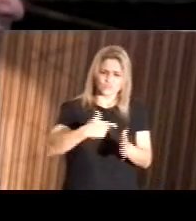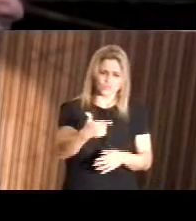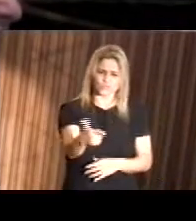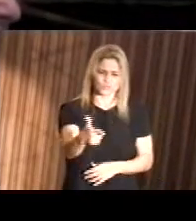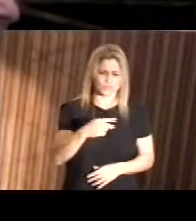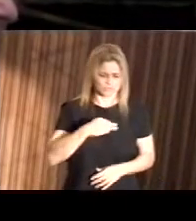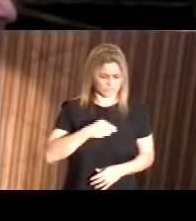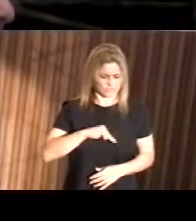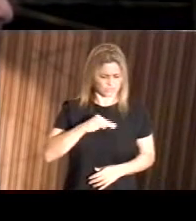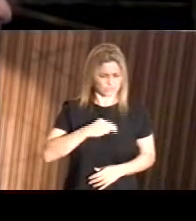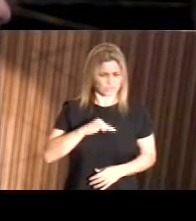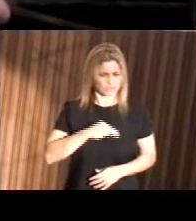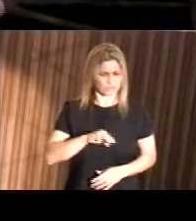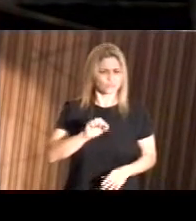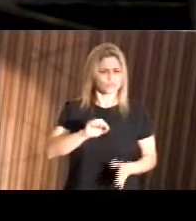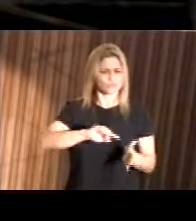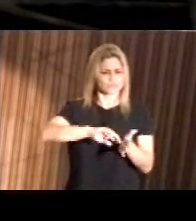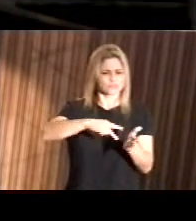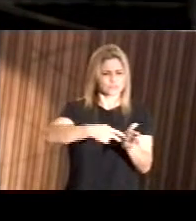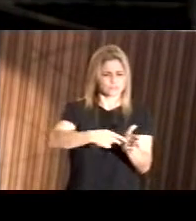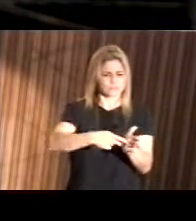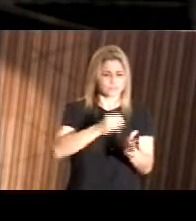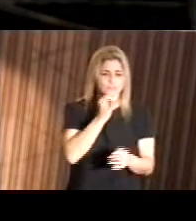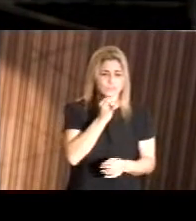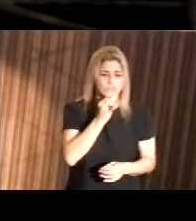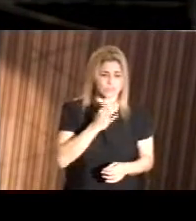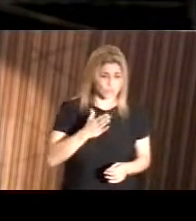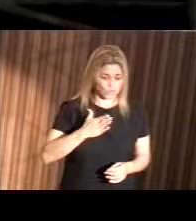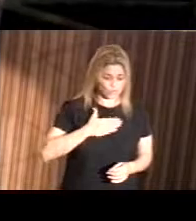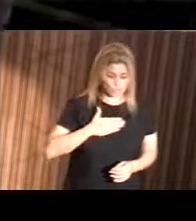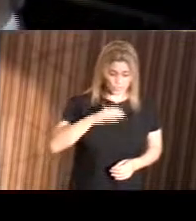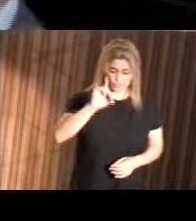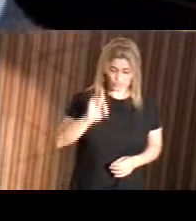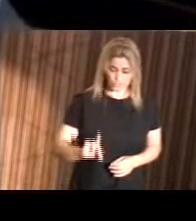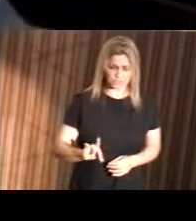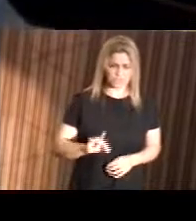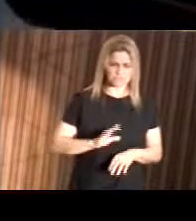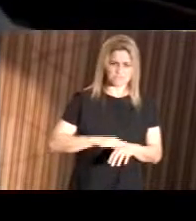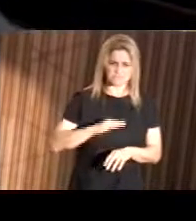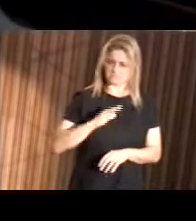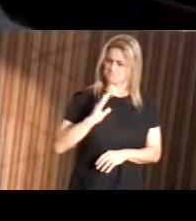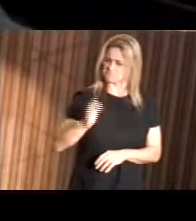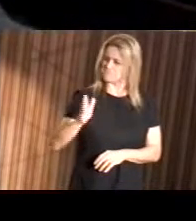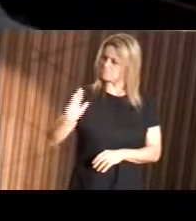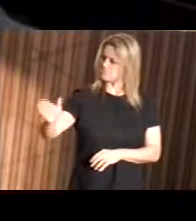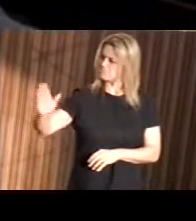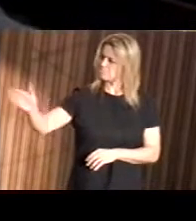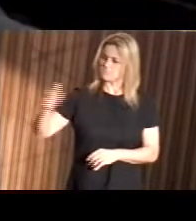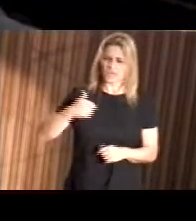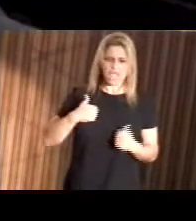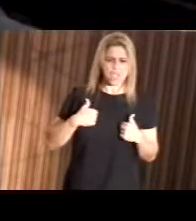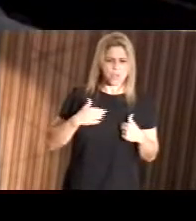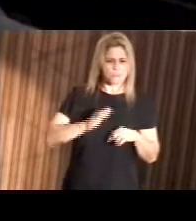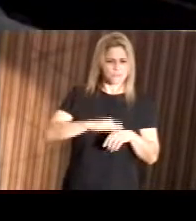misericórdia? É quando o meu direito é mais importante do que a vida do outro.